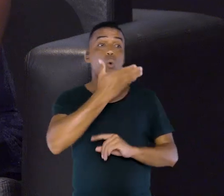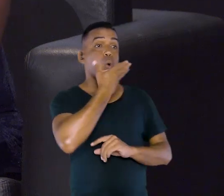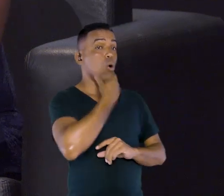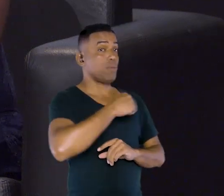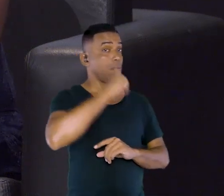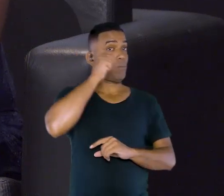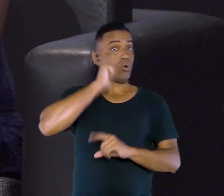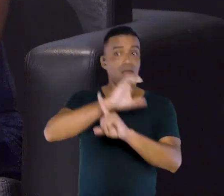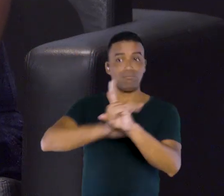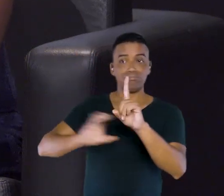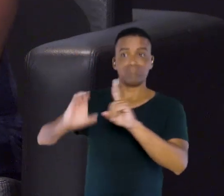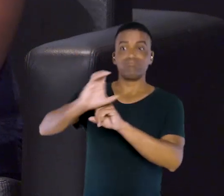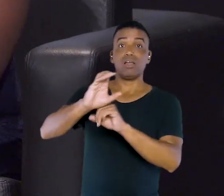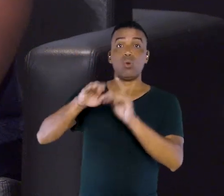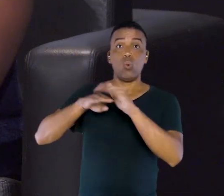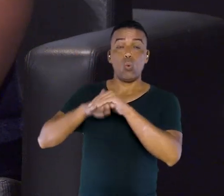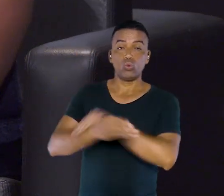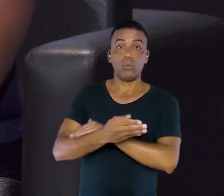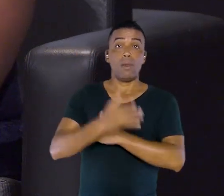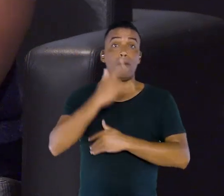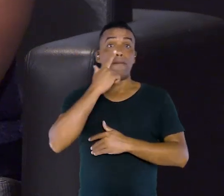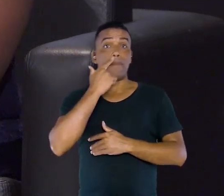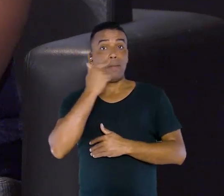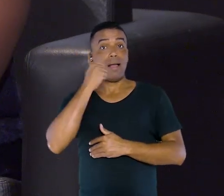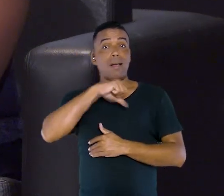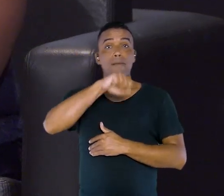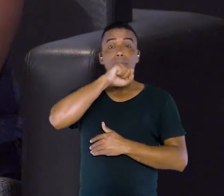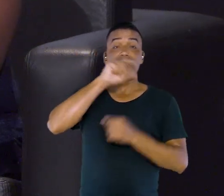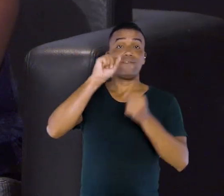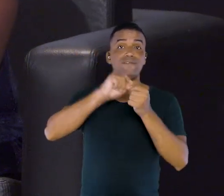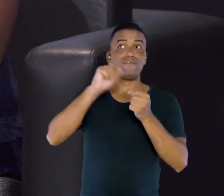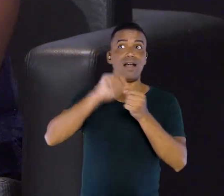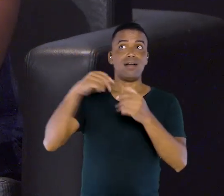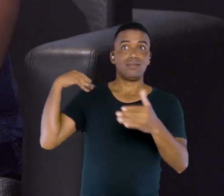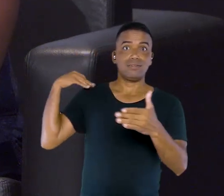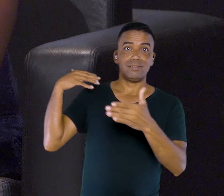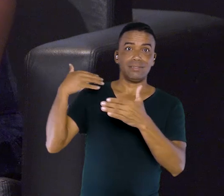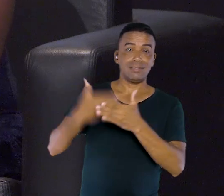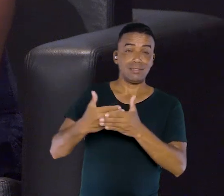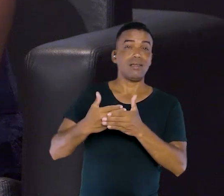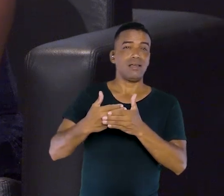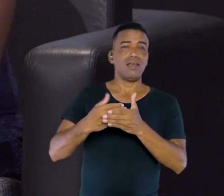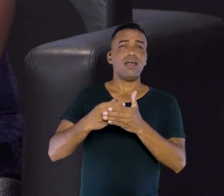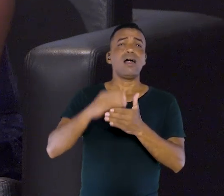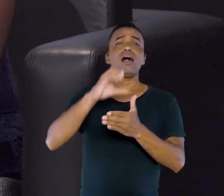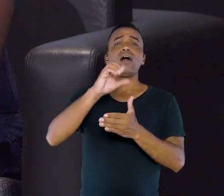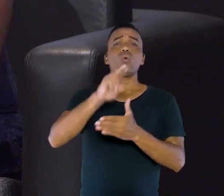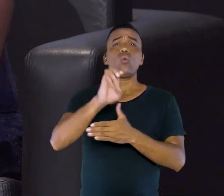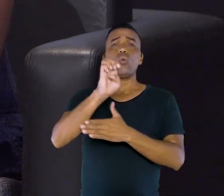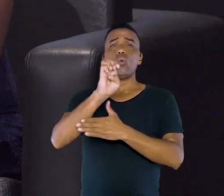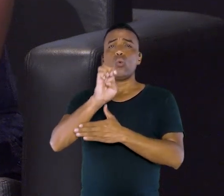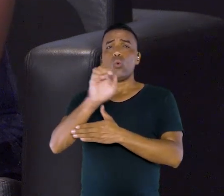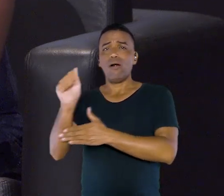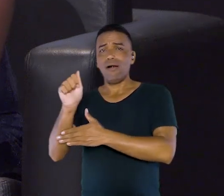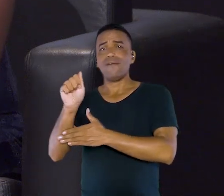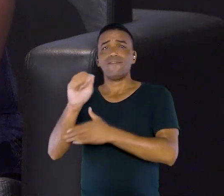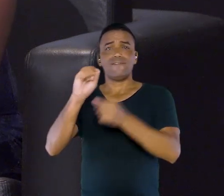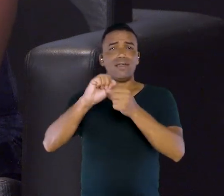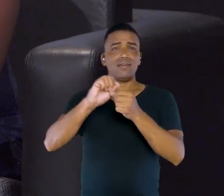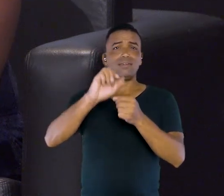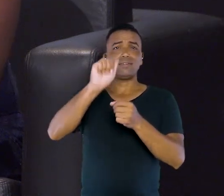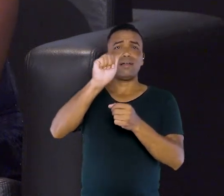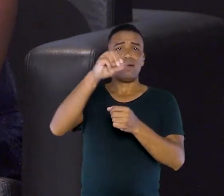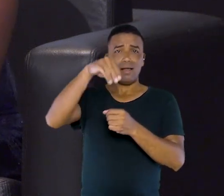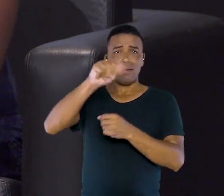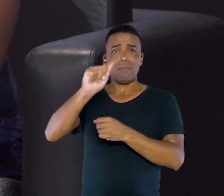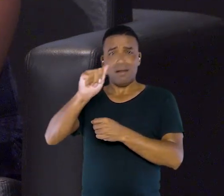masculino e feminino, os nossos pais fazem o mesmo percurso que o Kuai fez, que Amaru fez. Eles